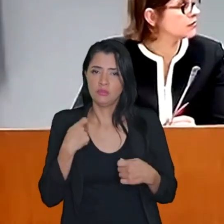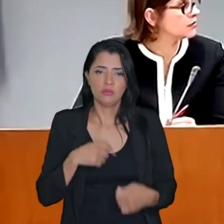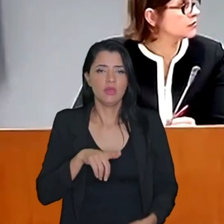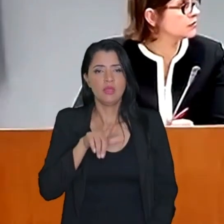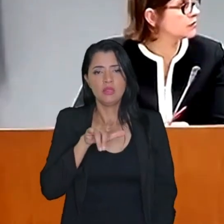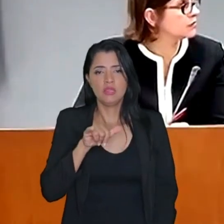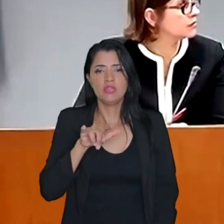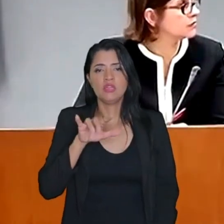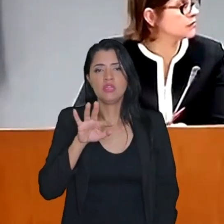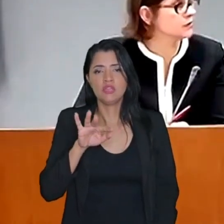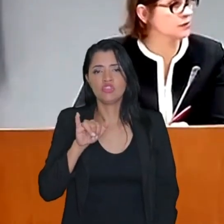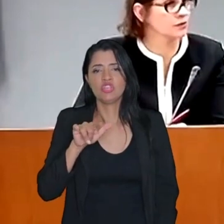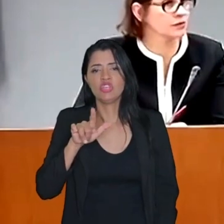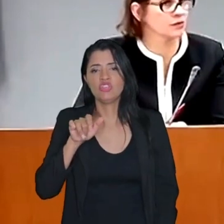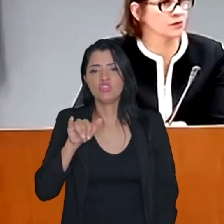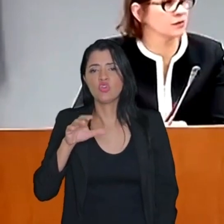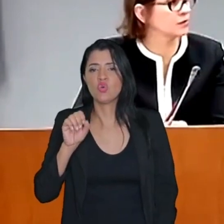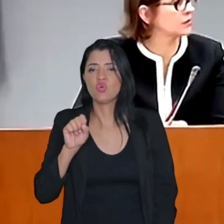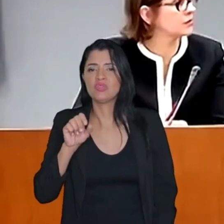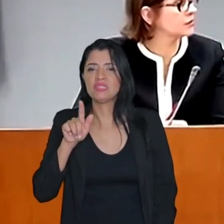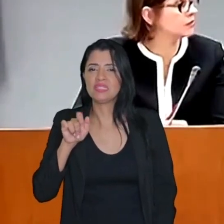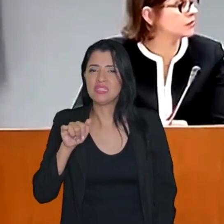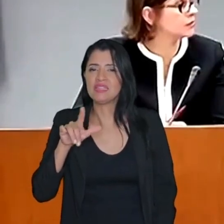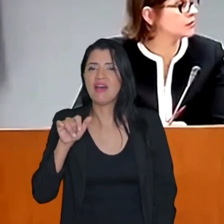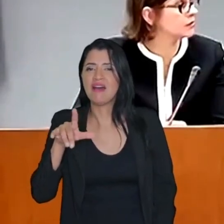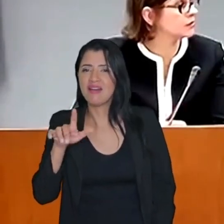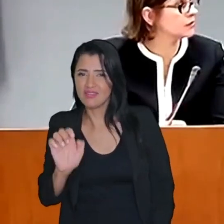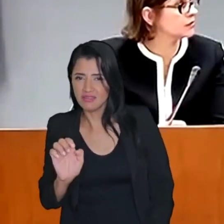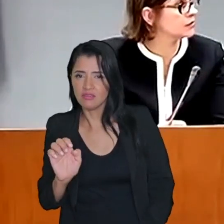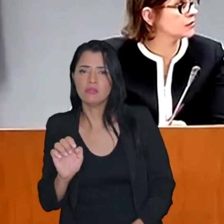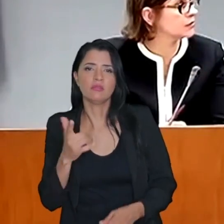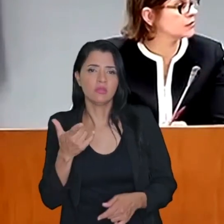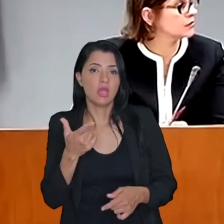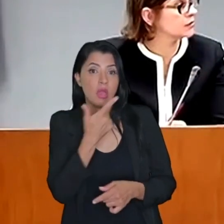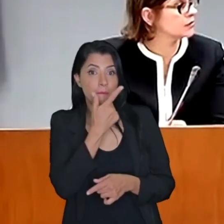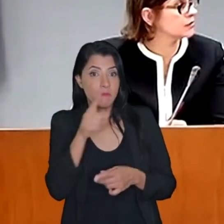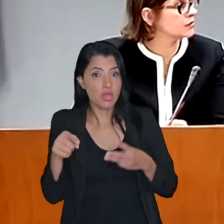de litigiosidade. Eu quero colocar mais uma camada